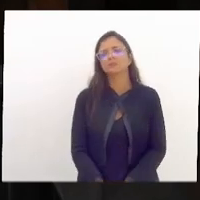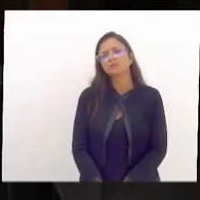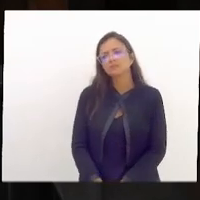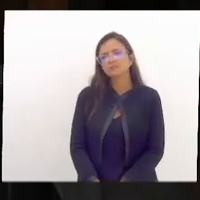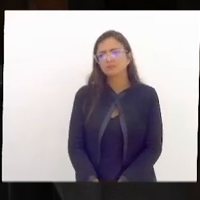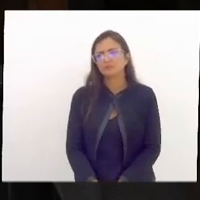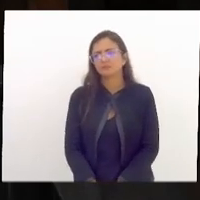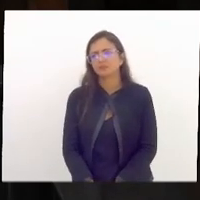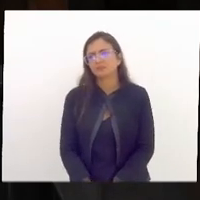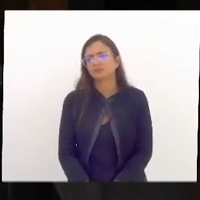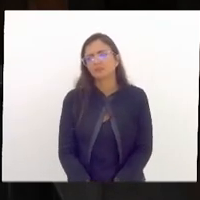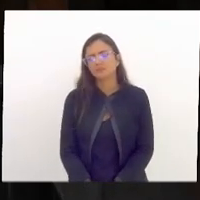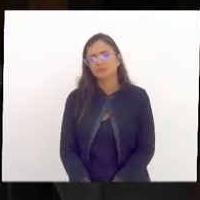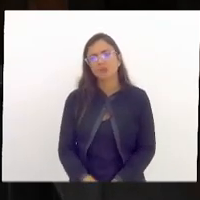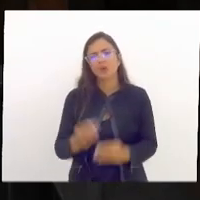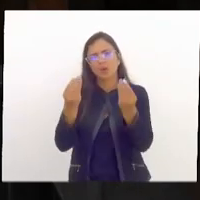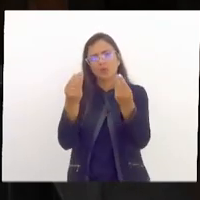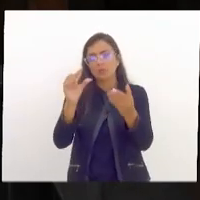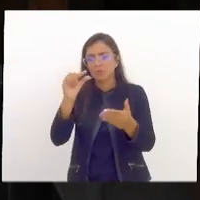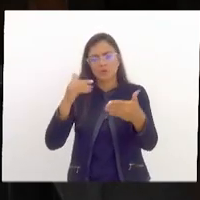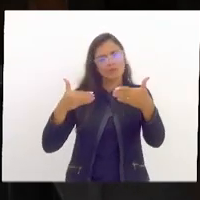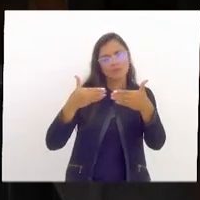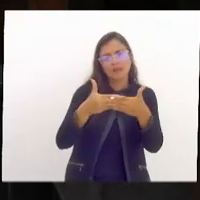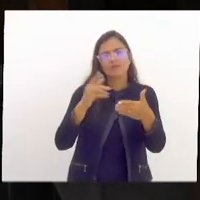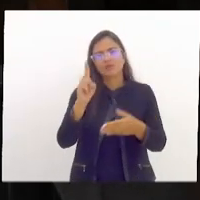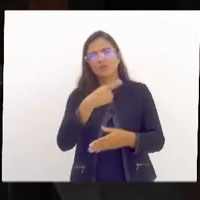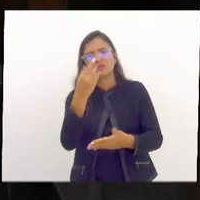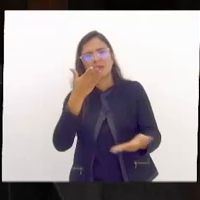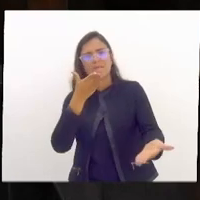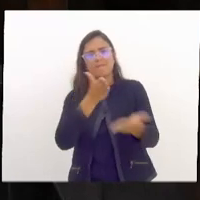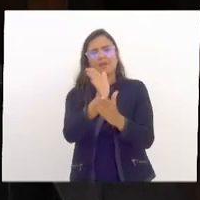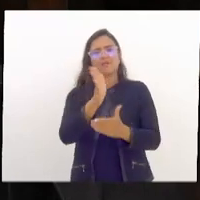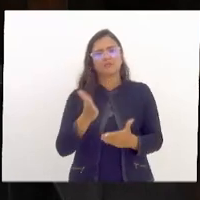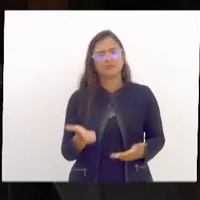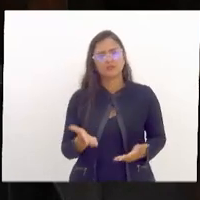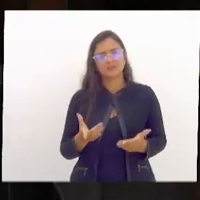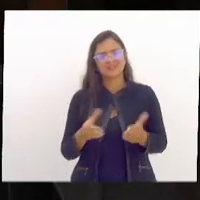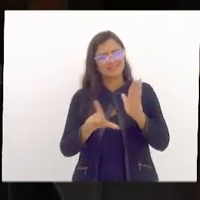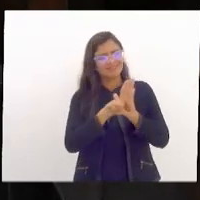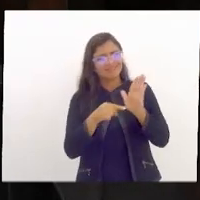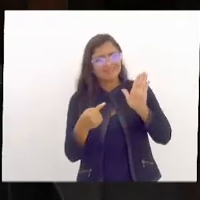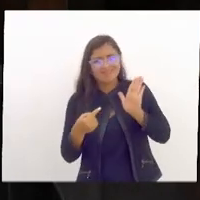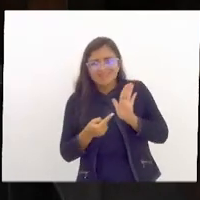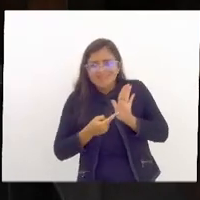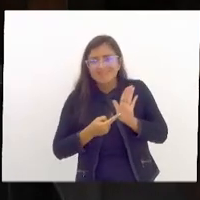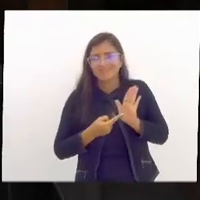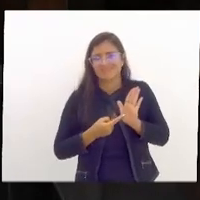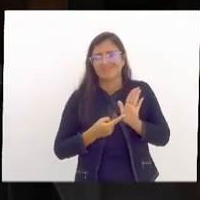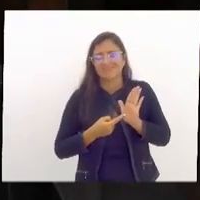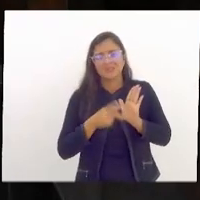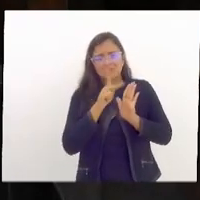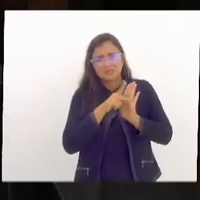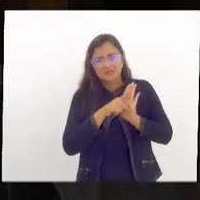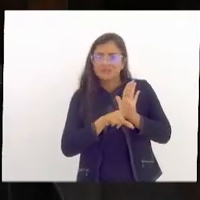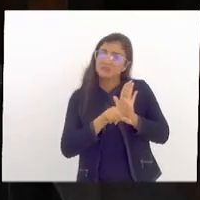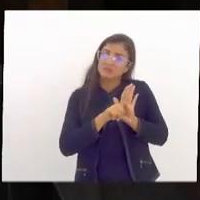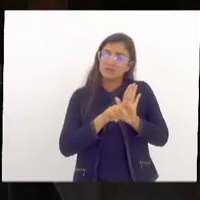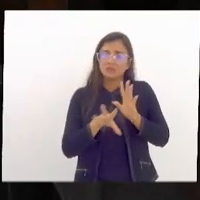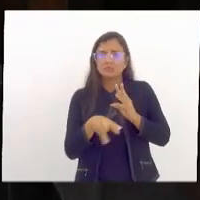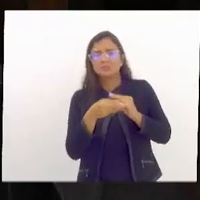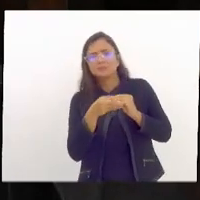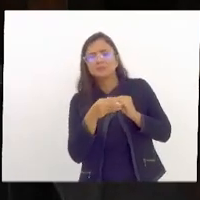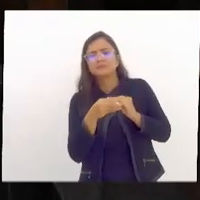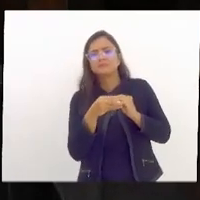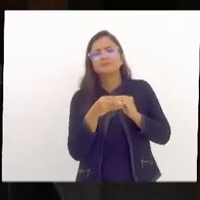a gente terminar essa legislatura aprovando uma lei ou um projeto de lei